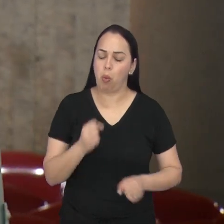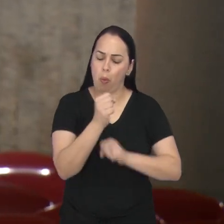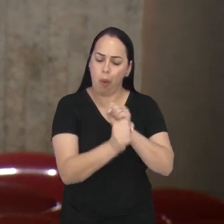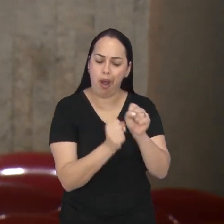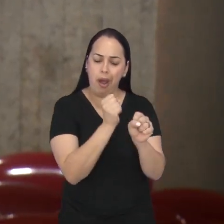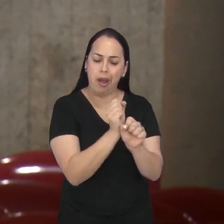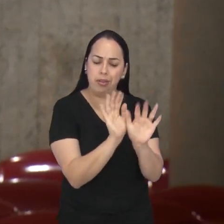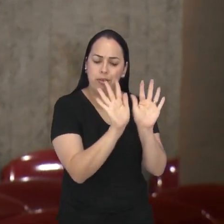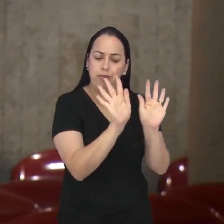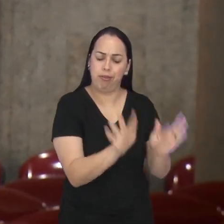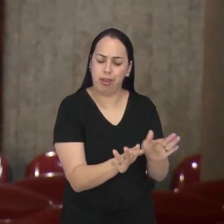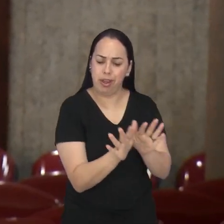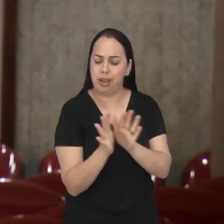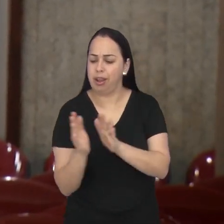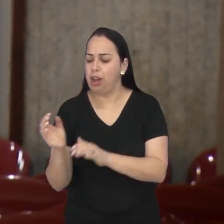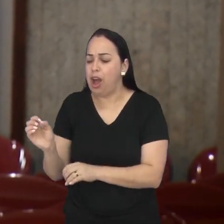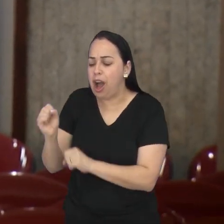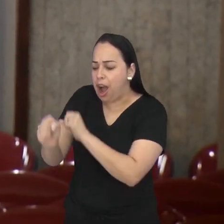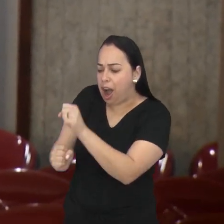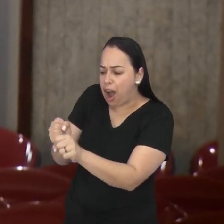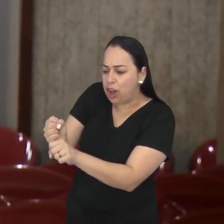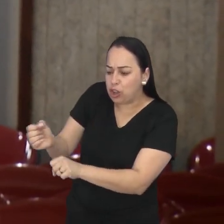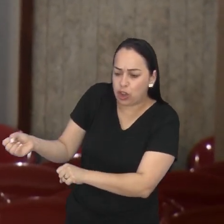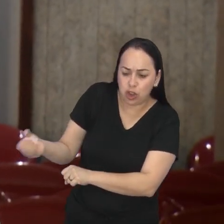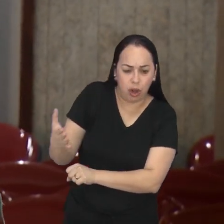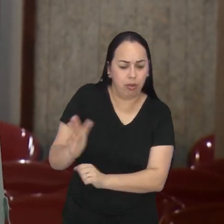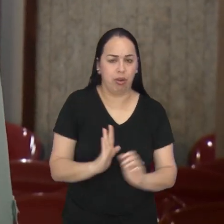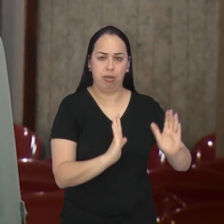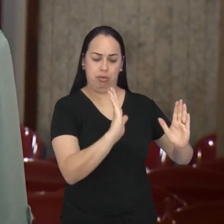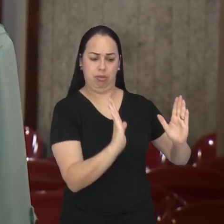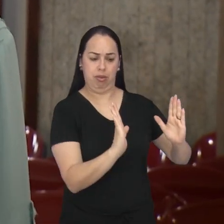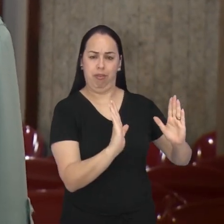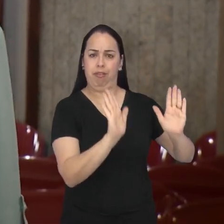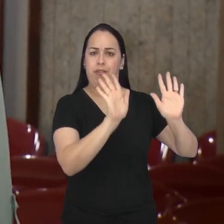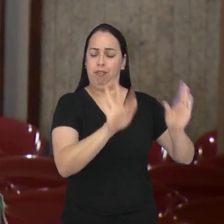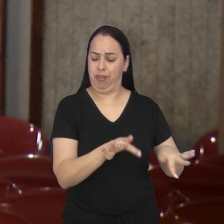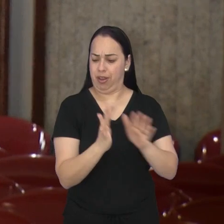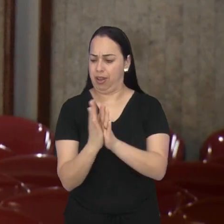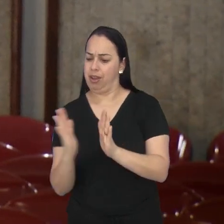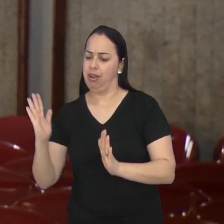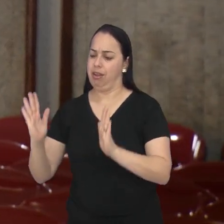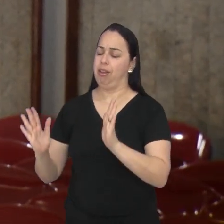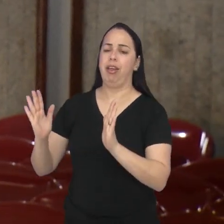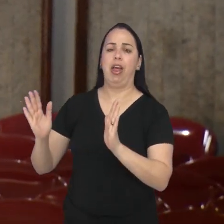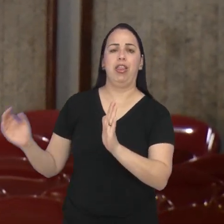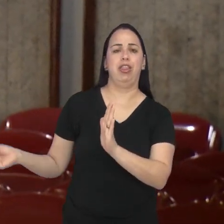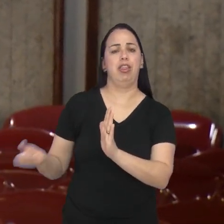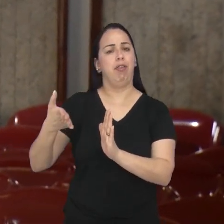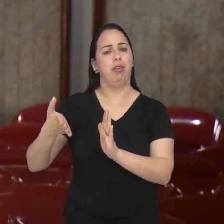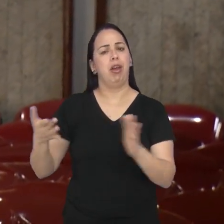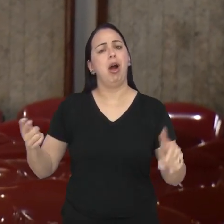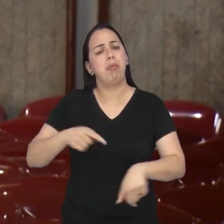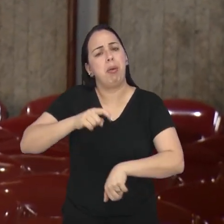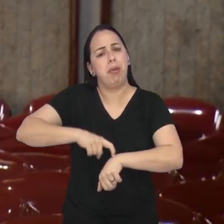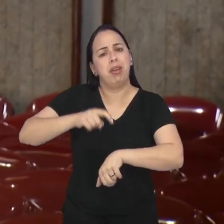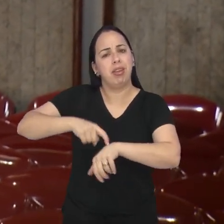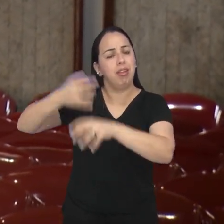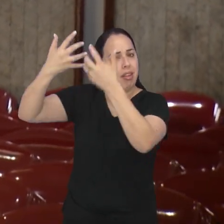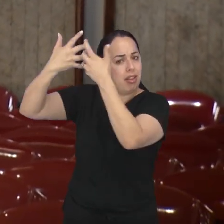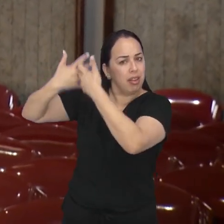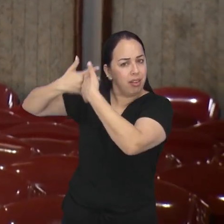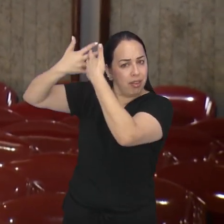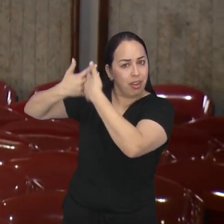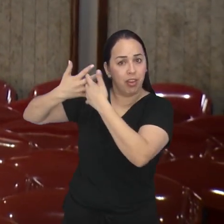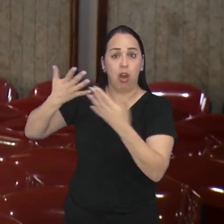Fim do ano, começo de um novo ano, a gente encerra um ciclo, começa um novo ciclo, época de reflexão. E hoje o